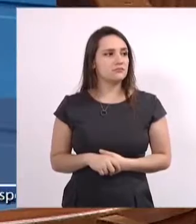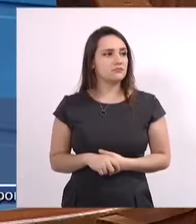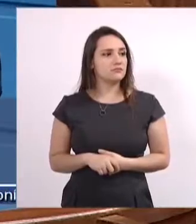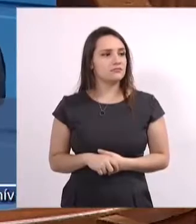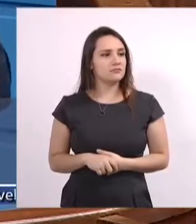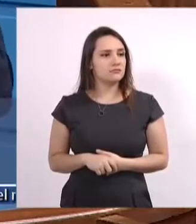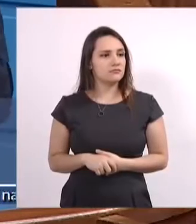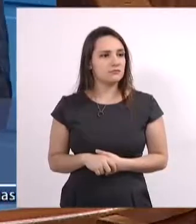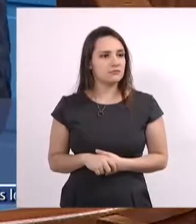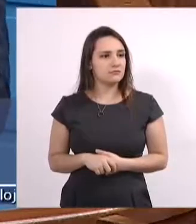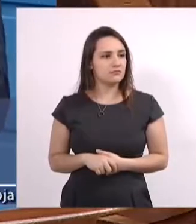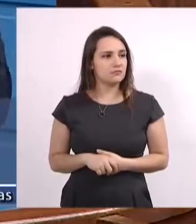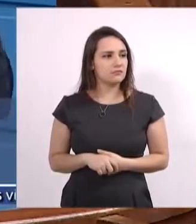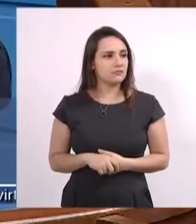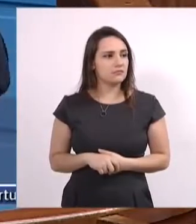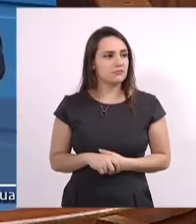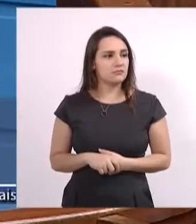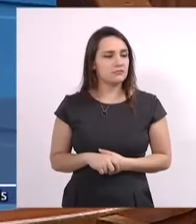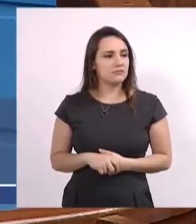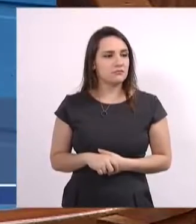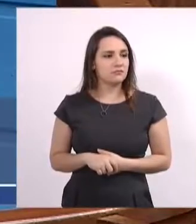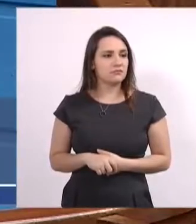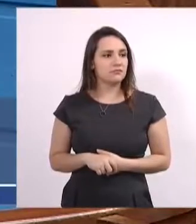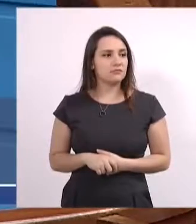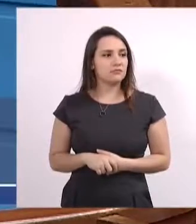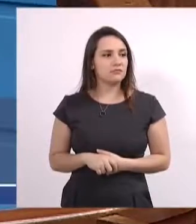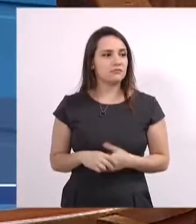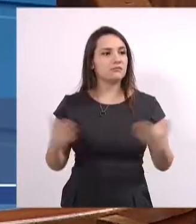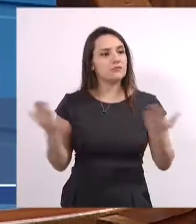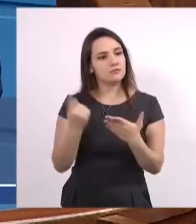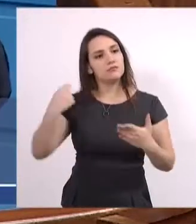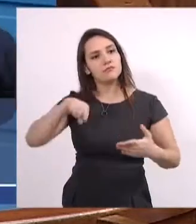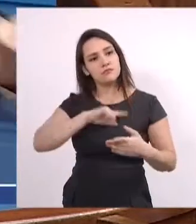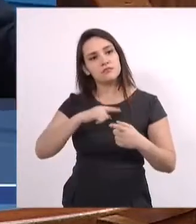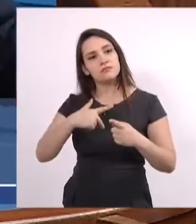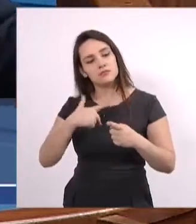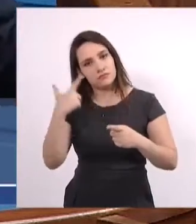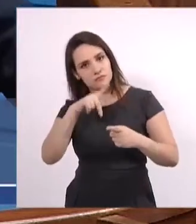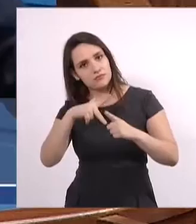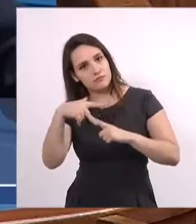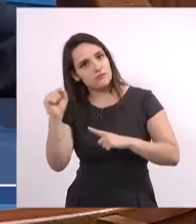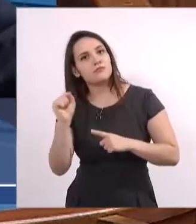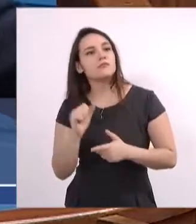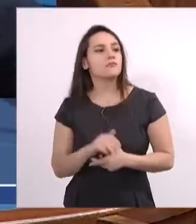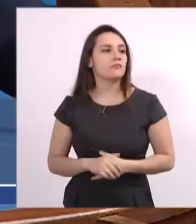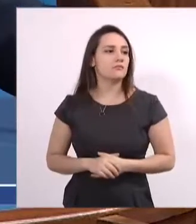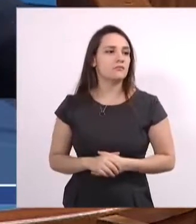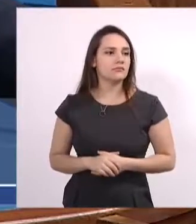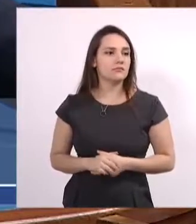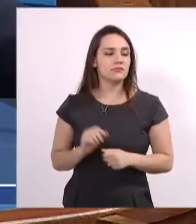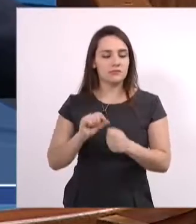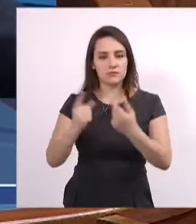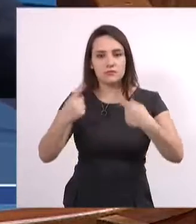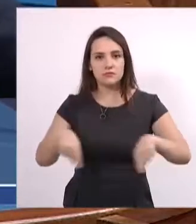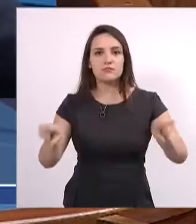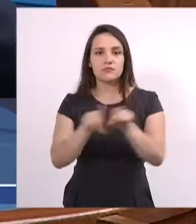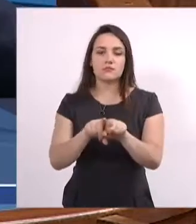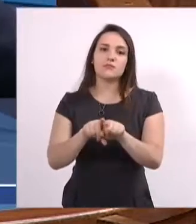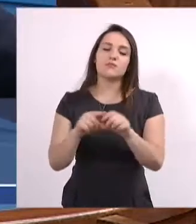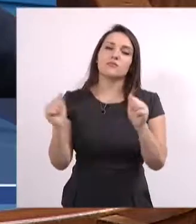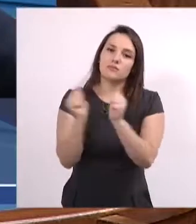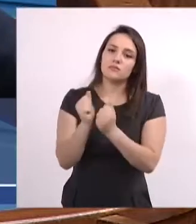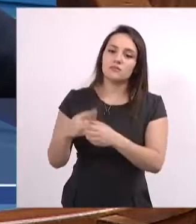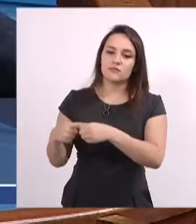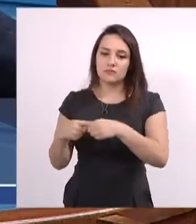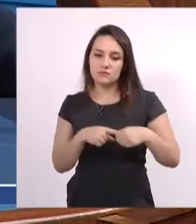Também, senhor presidente, depois dessa grande vitória dos consórcios intermunicipais,